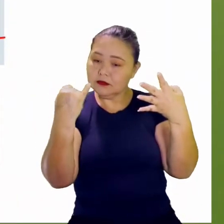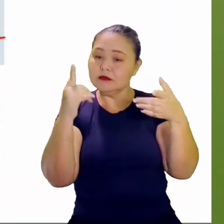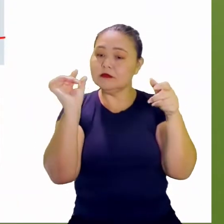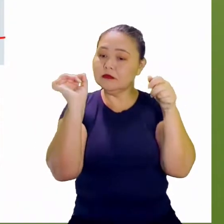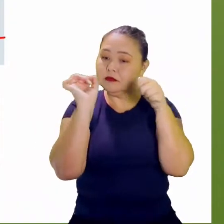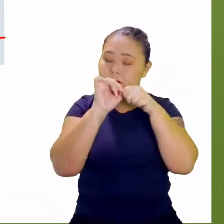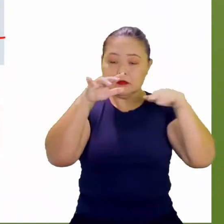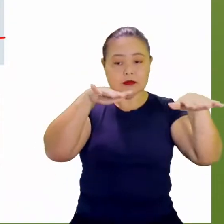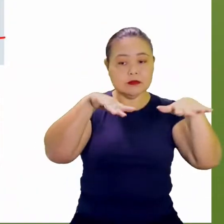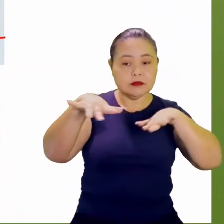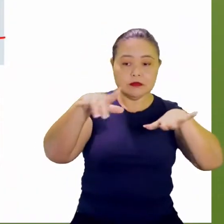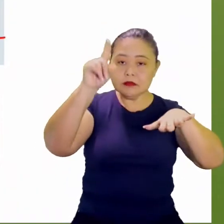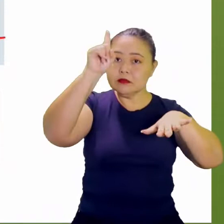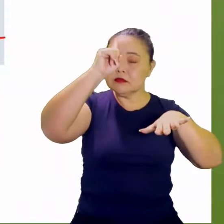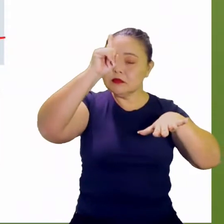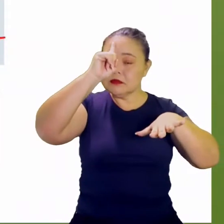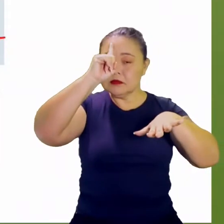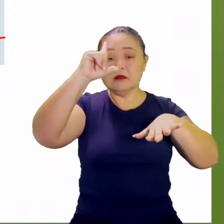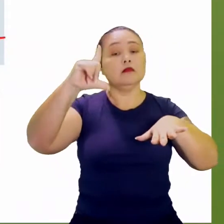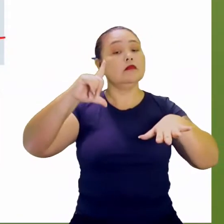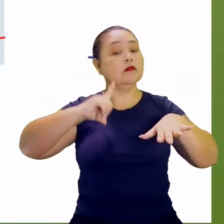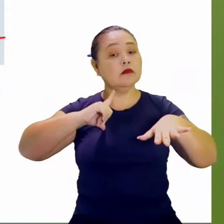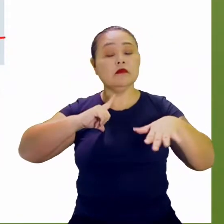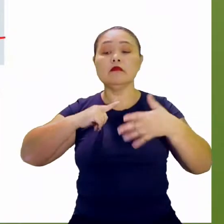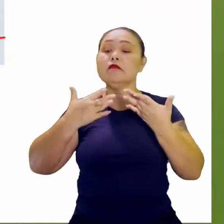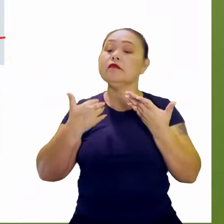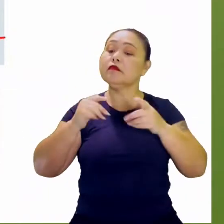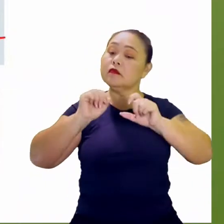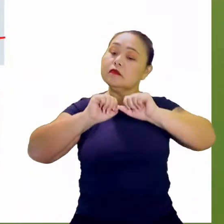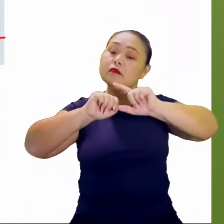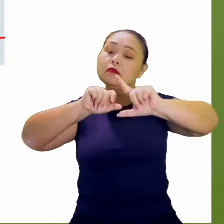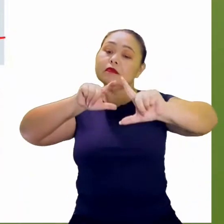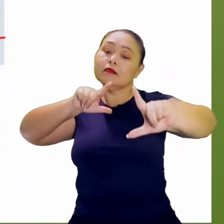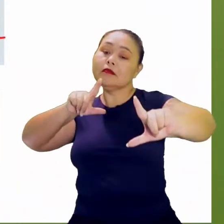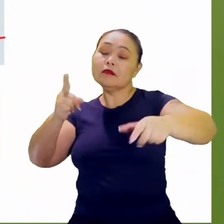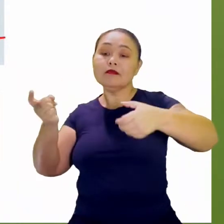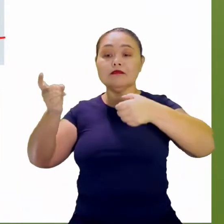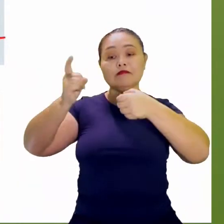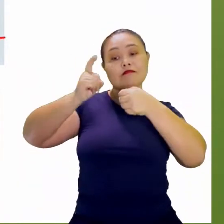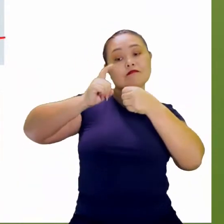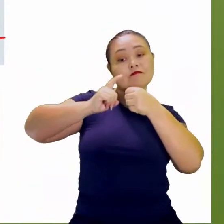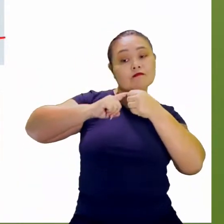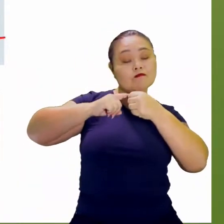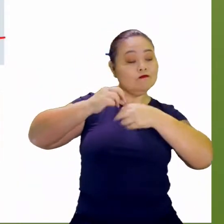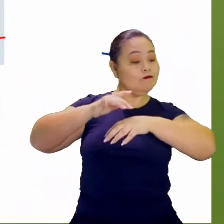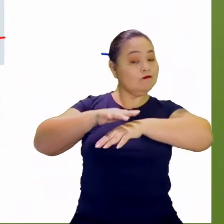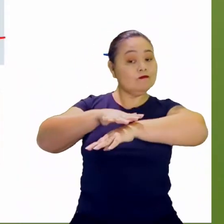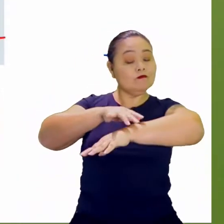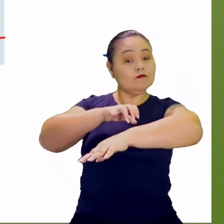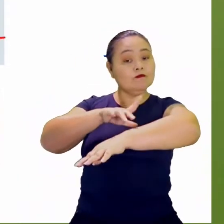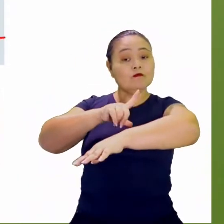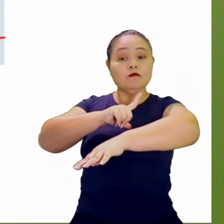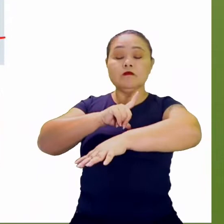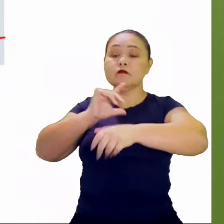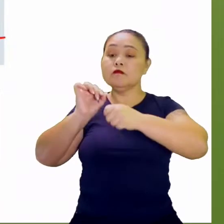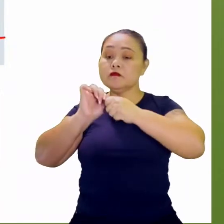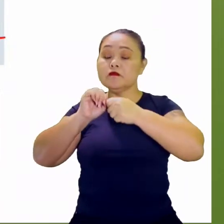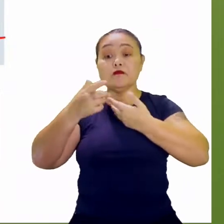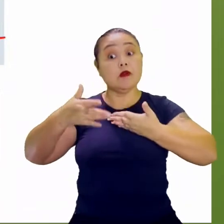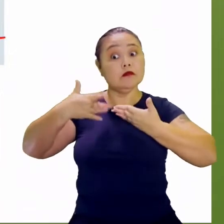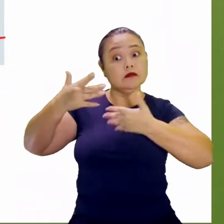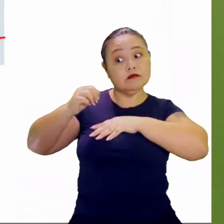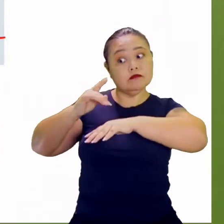fazer, né, os movimentos do cotidiano. Então, seja o alongar, seja voltar ao comprimento normal, eu ter o